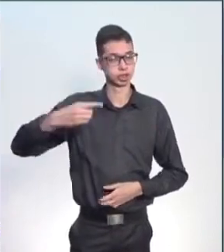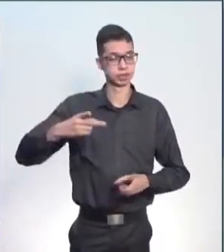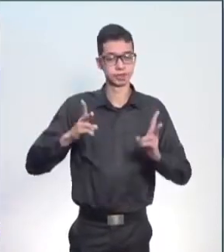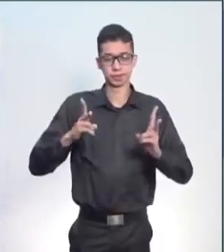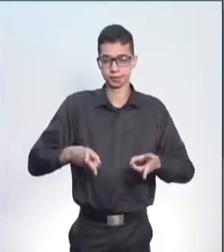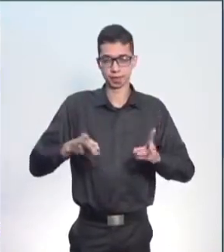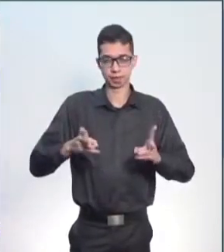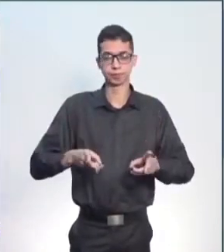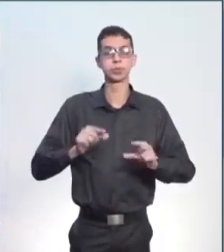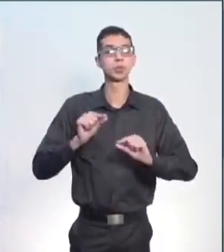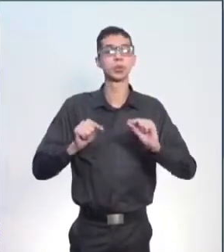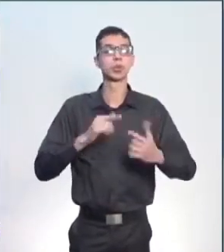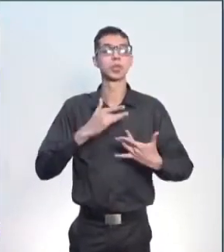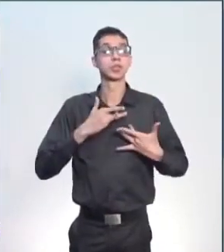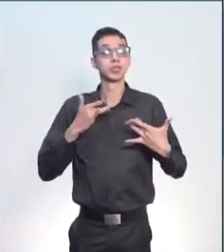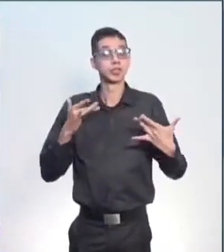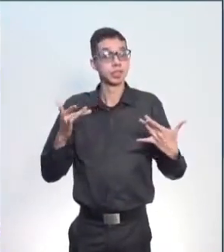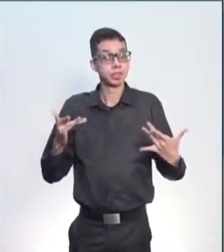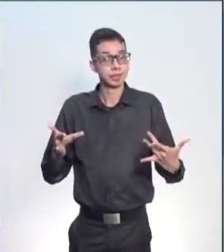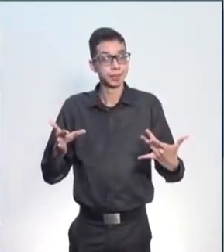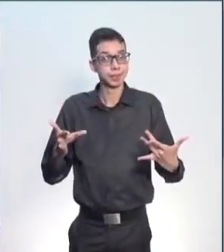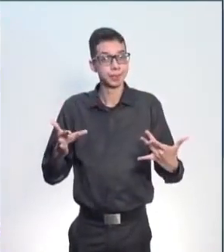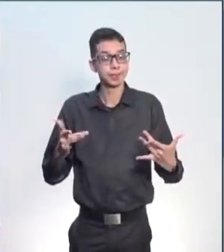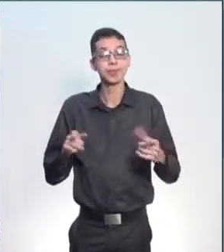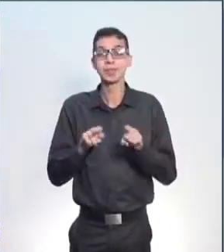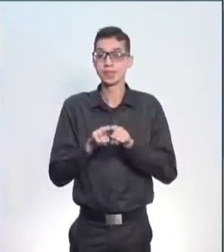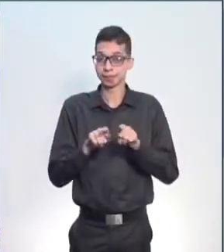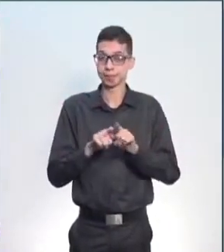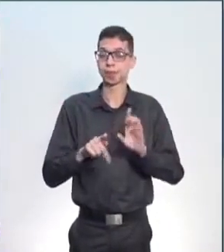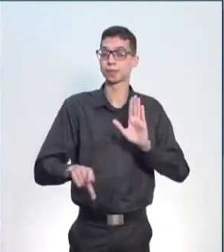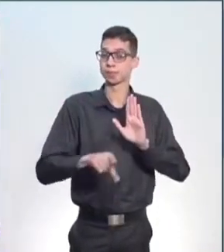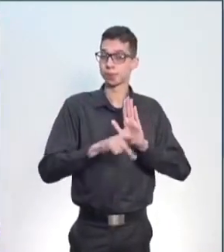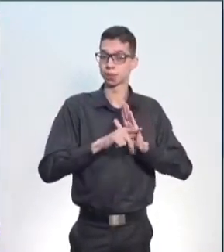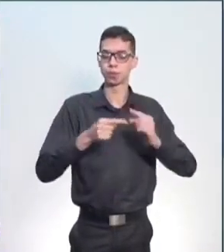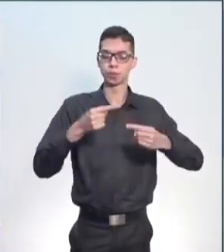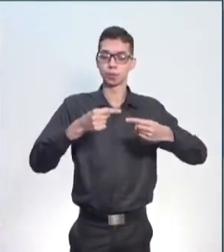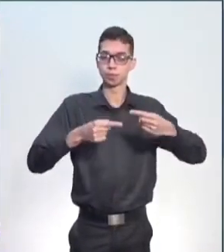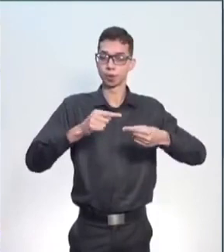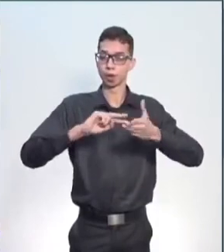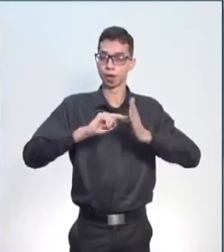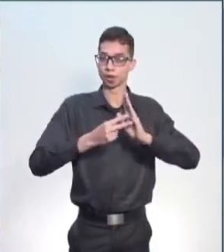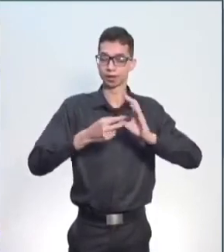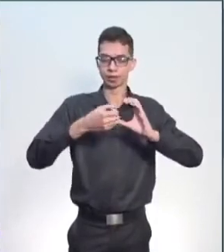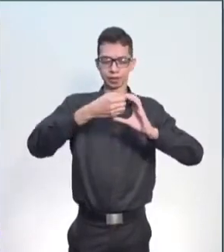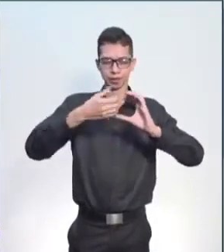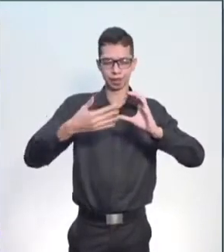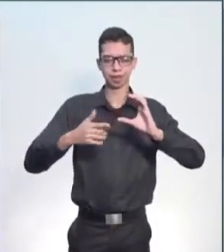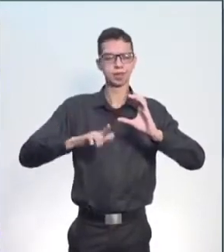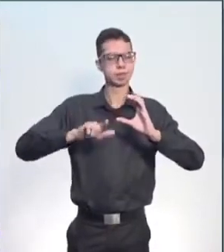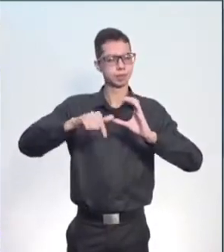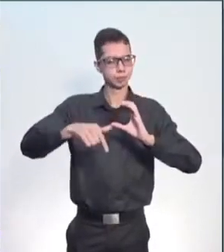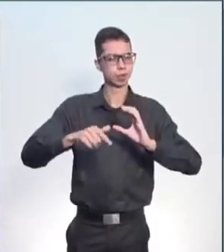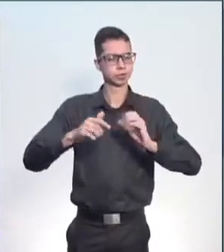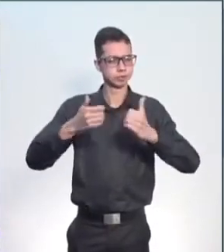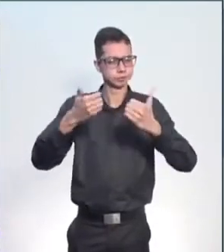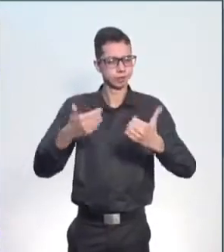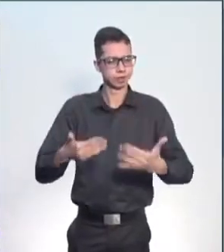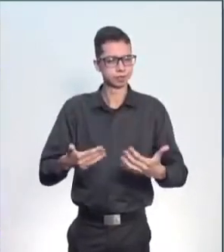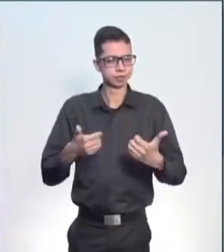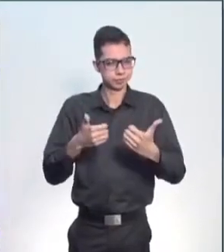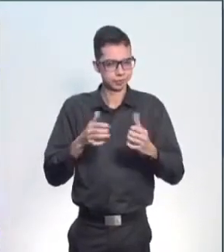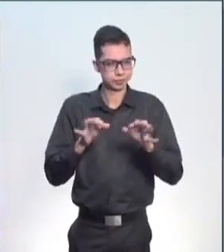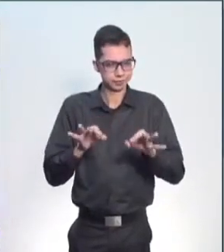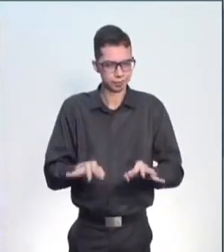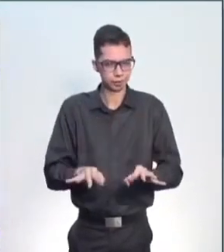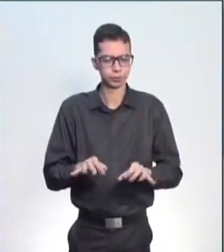uma característica também da política, que nós vamos ver um pouco mais para frente, certo? Próximo,